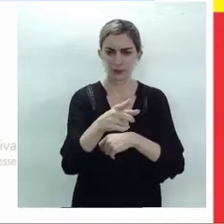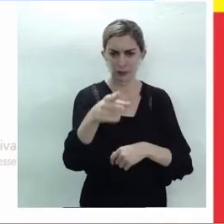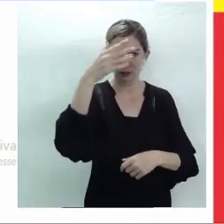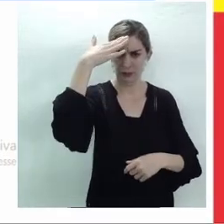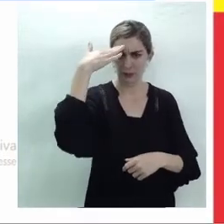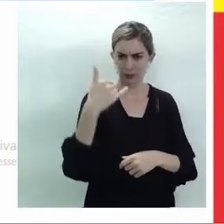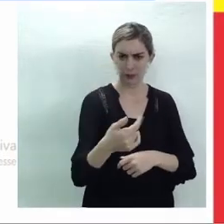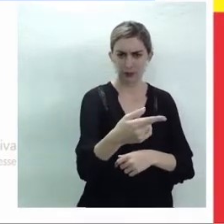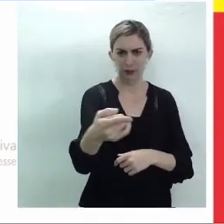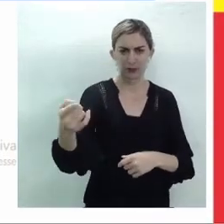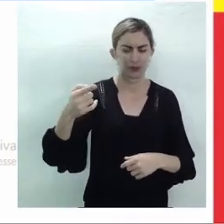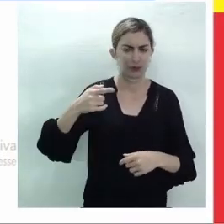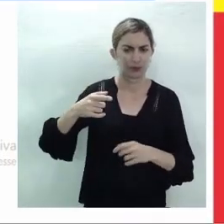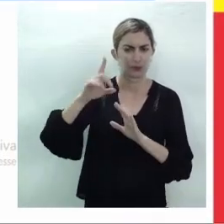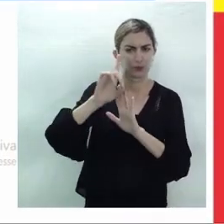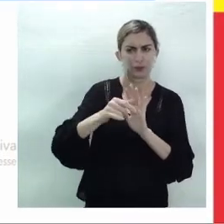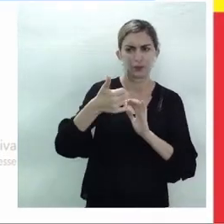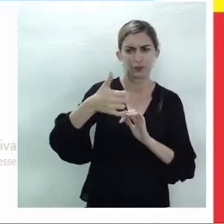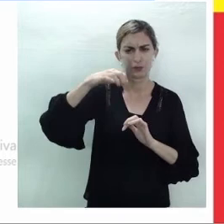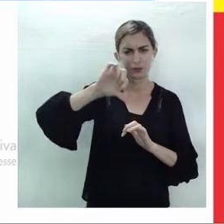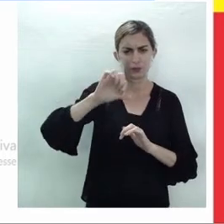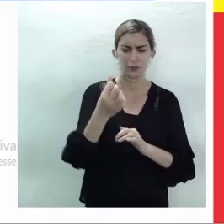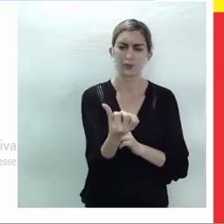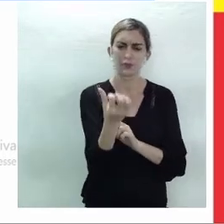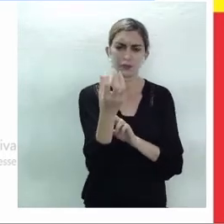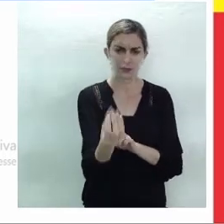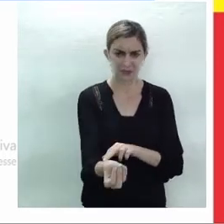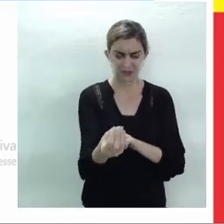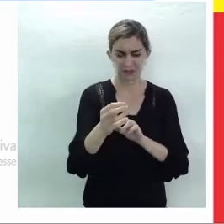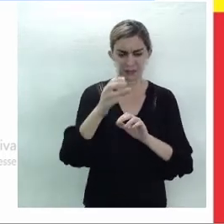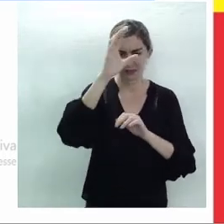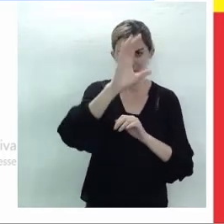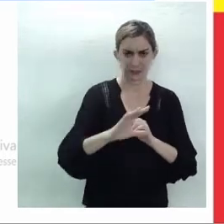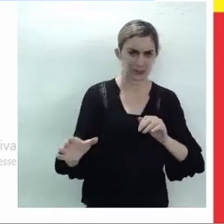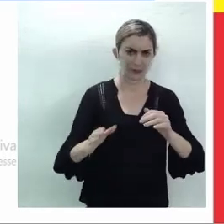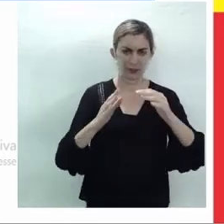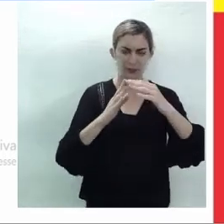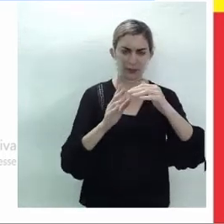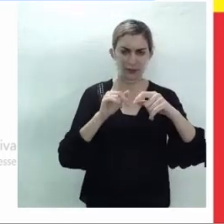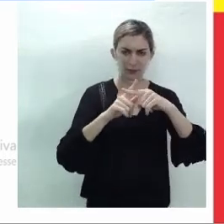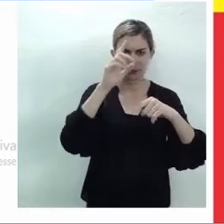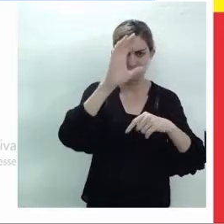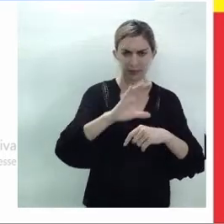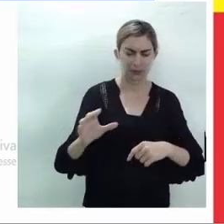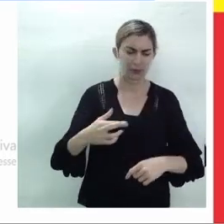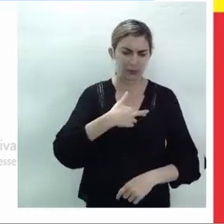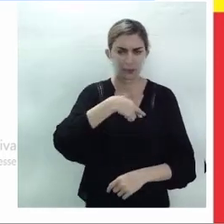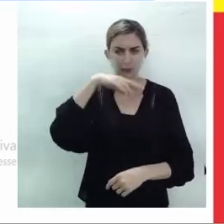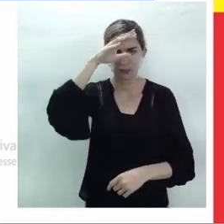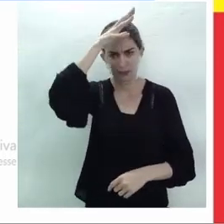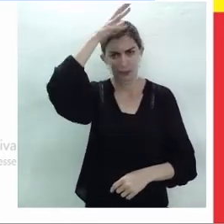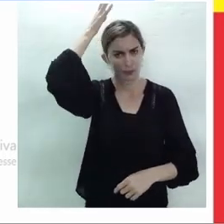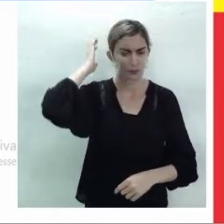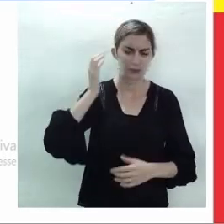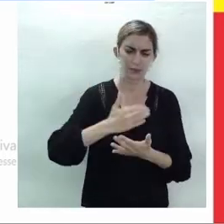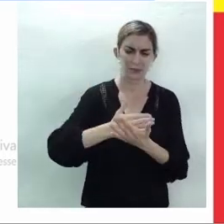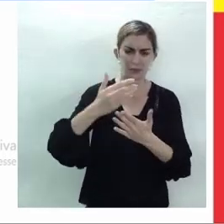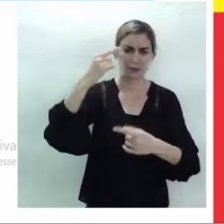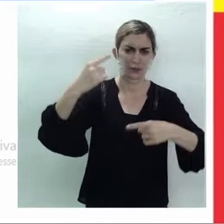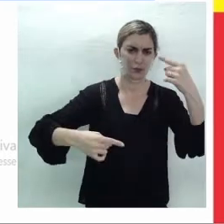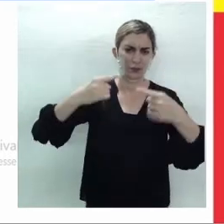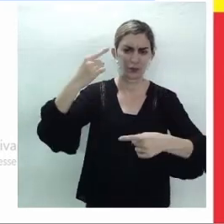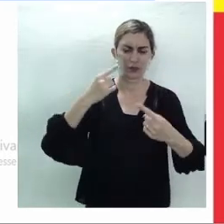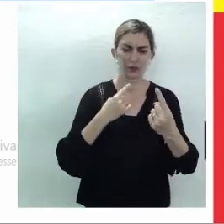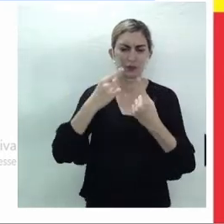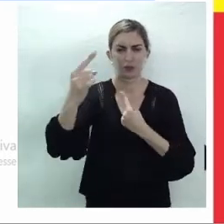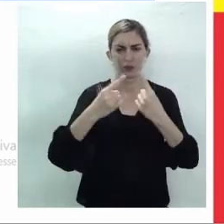Você sabia? Na década de 60, a Igreja Católica Romana iniciou uma política de